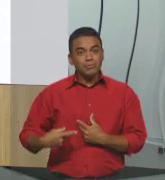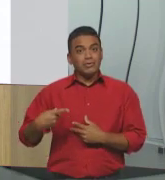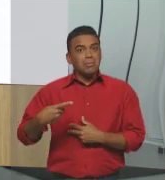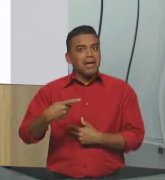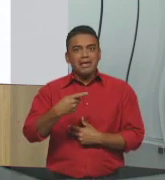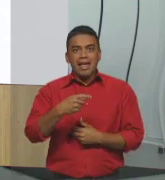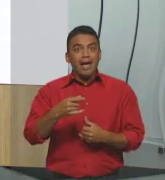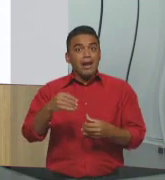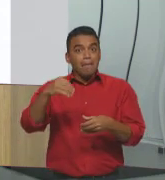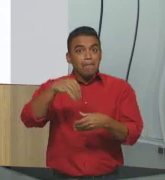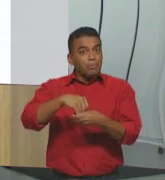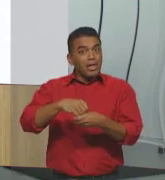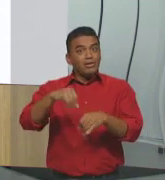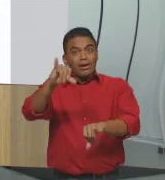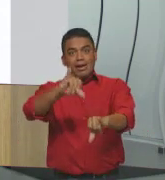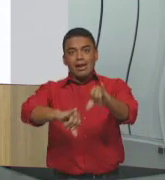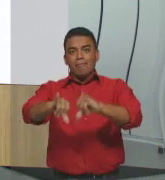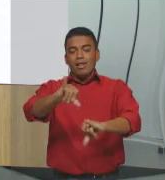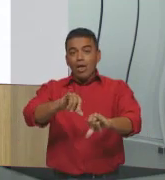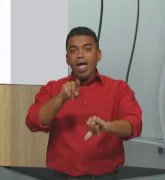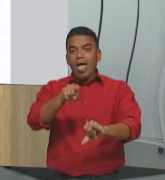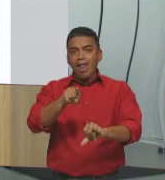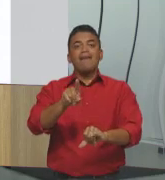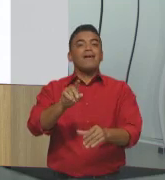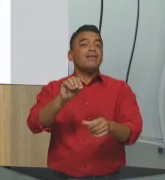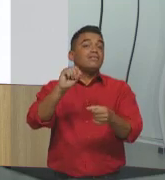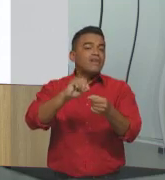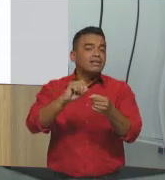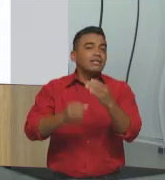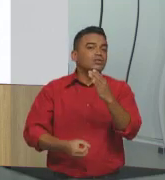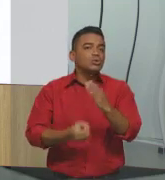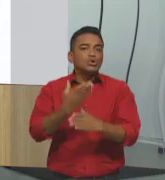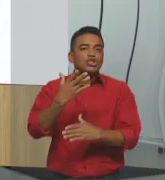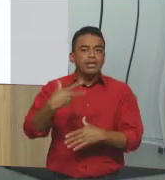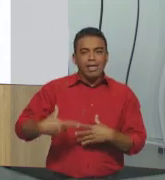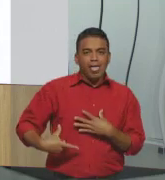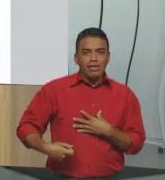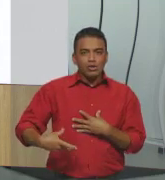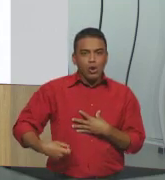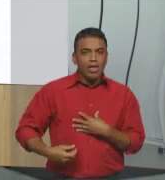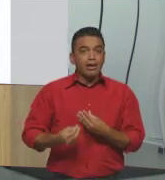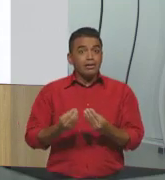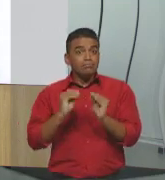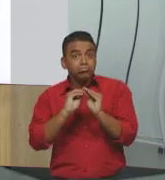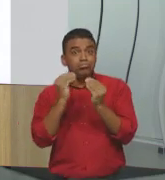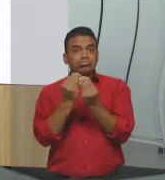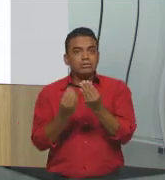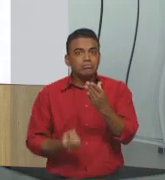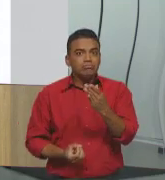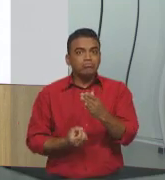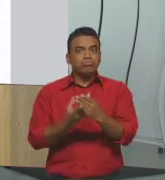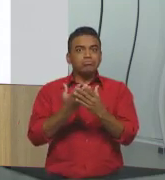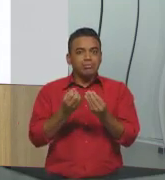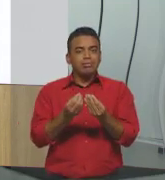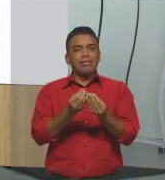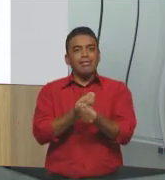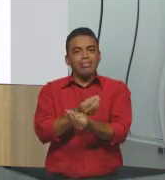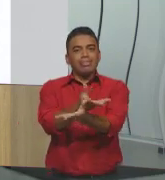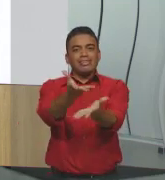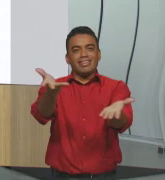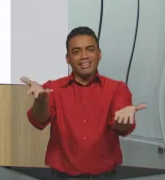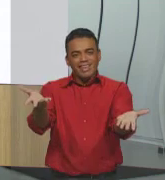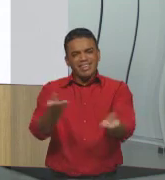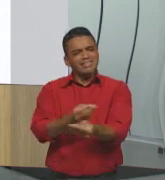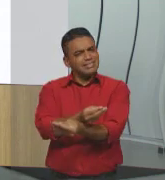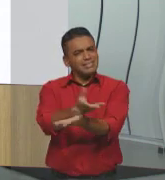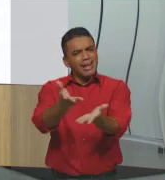vão ser responsáveis em produzir insulina. Produziu, extrair a insulina, está lá, posso comercializá-la em larga escala